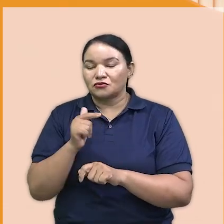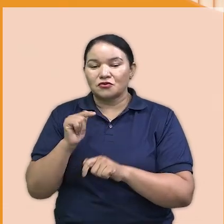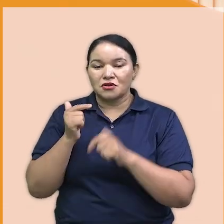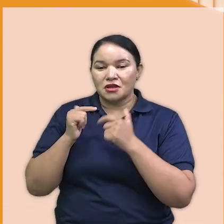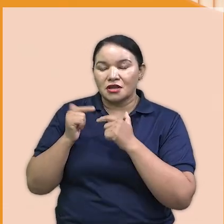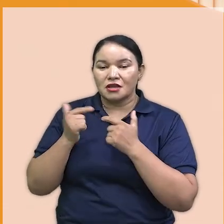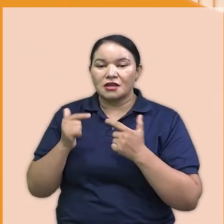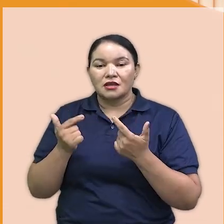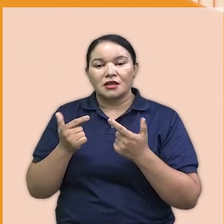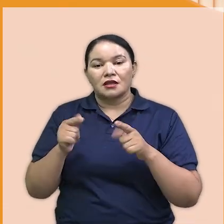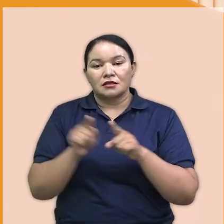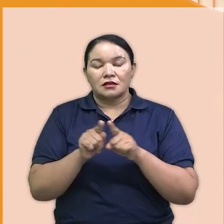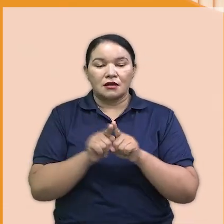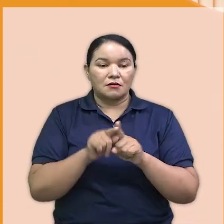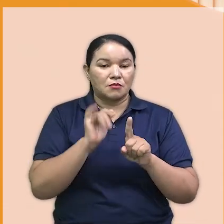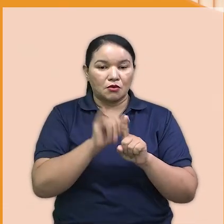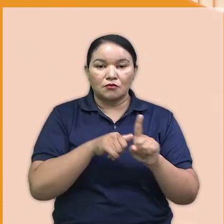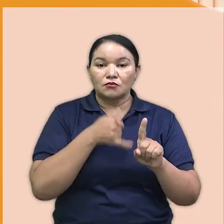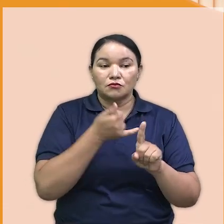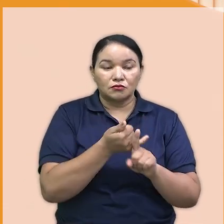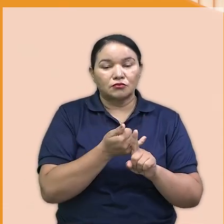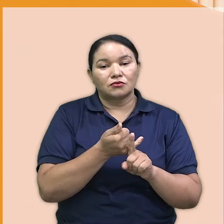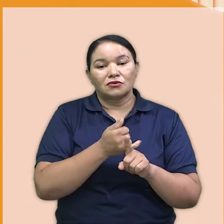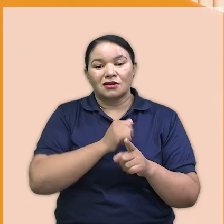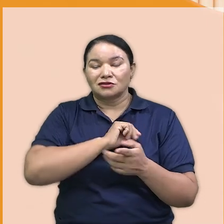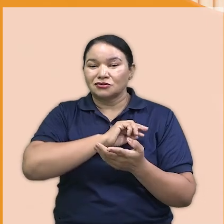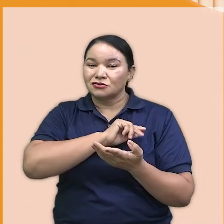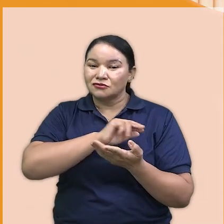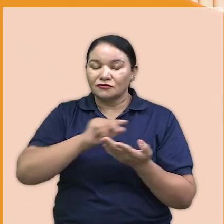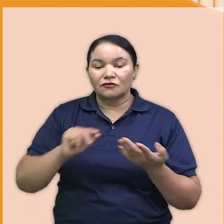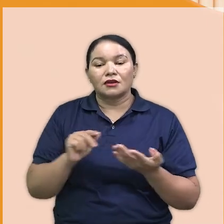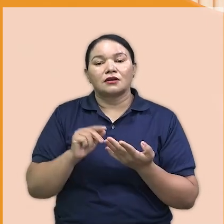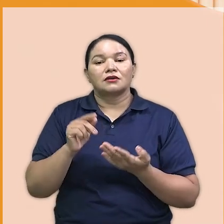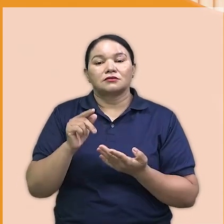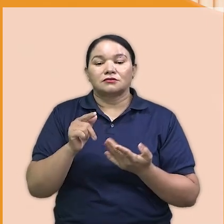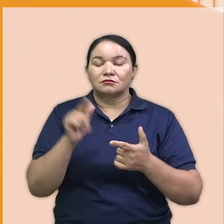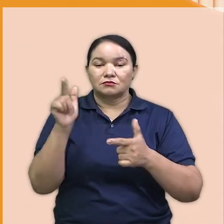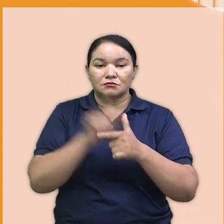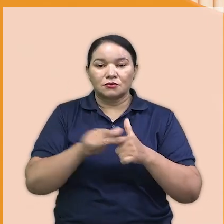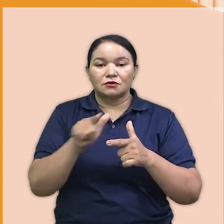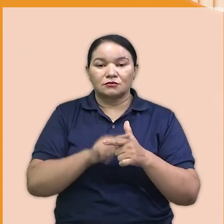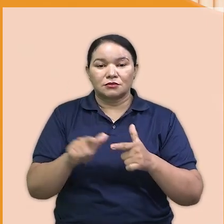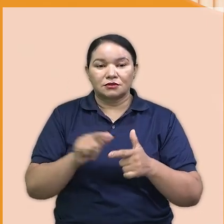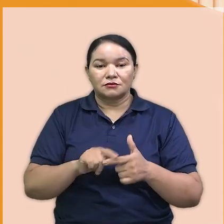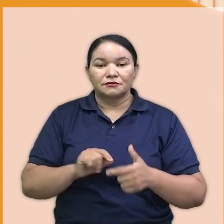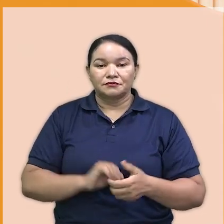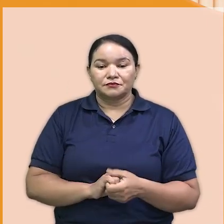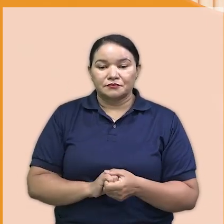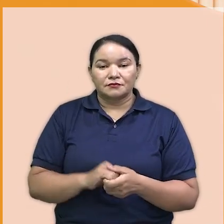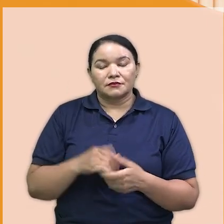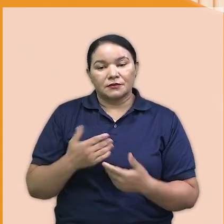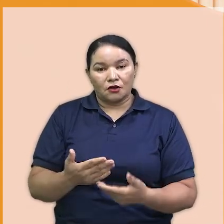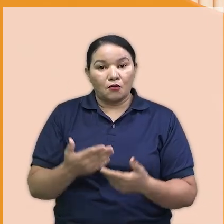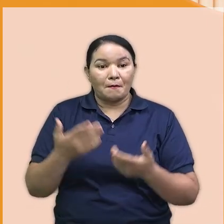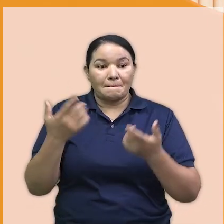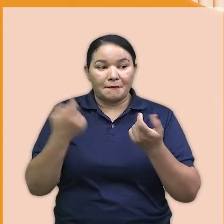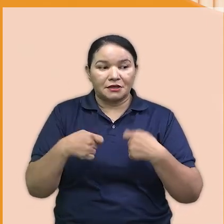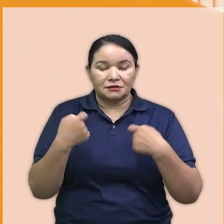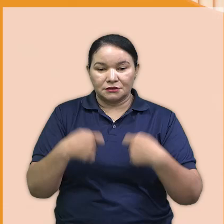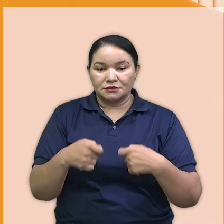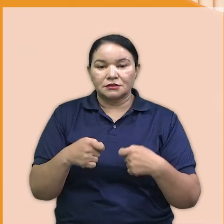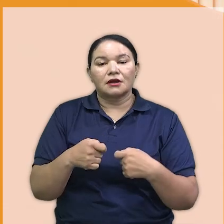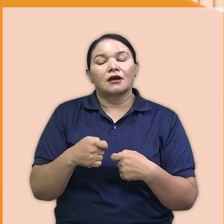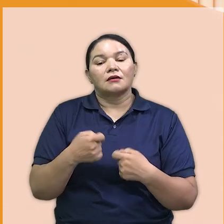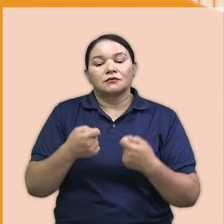ali de bullying. Então, são pessoas que sofrem muito bullying, né? Então, nós